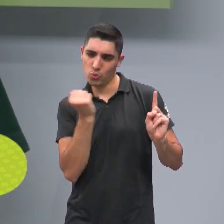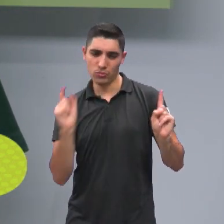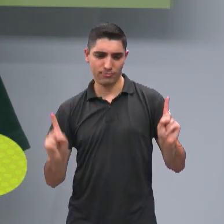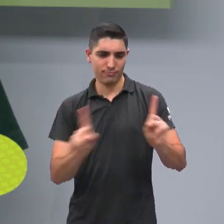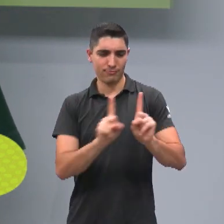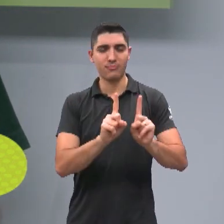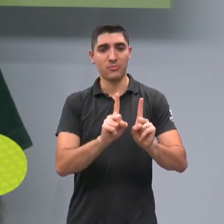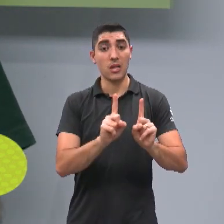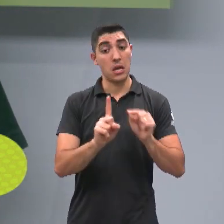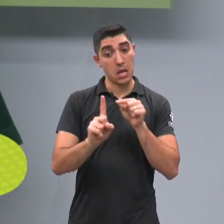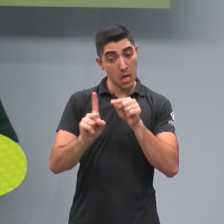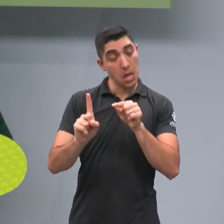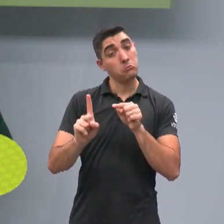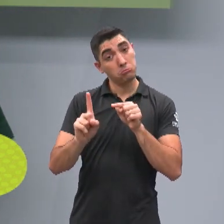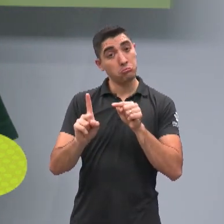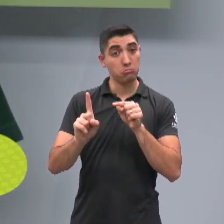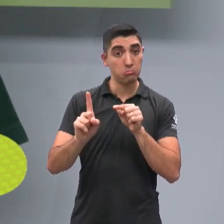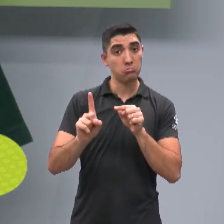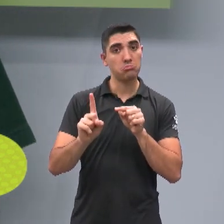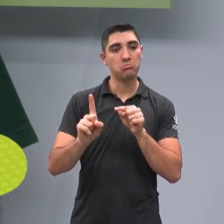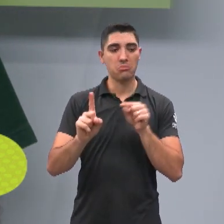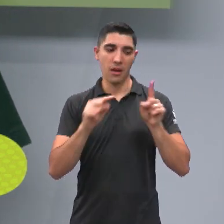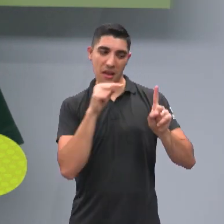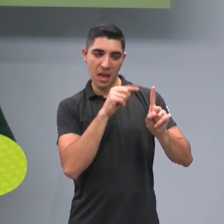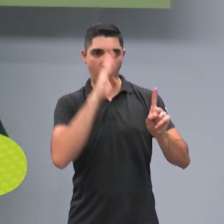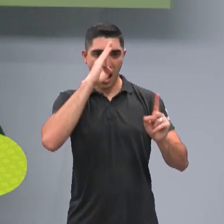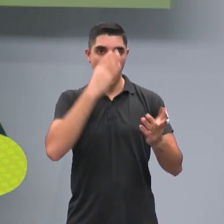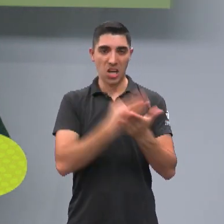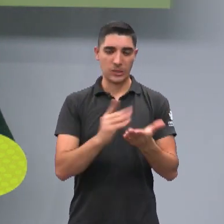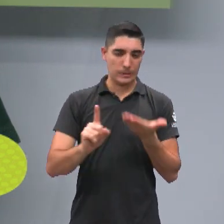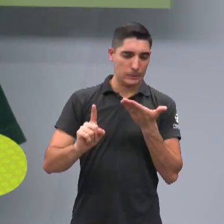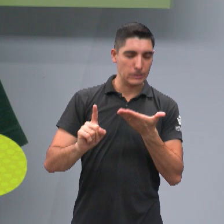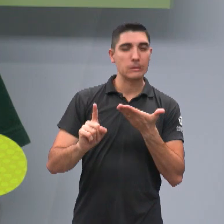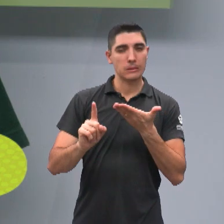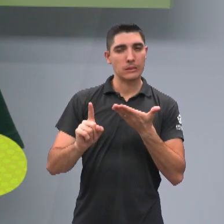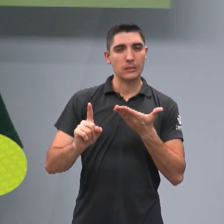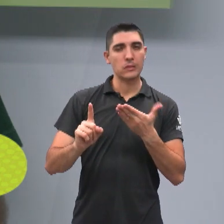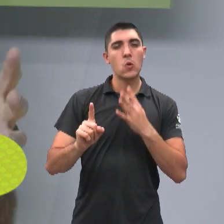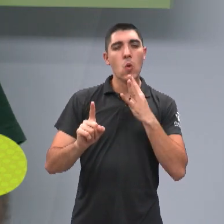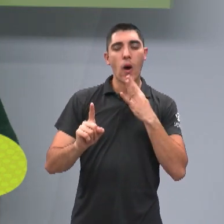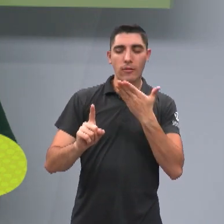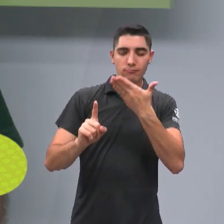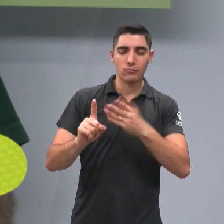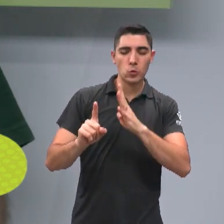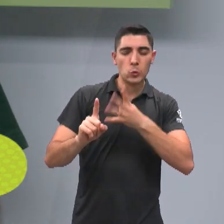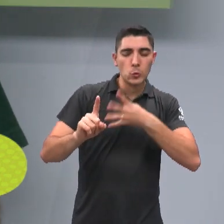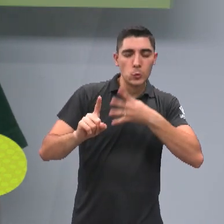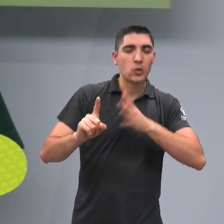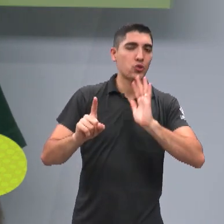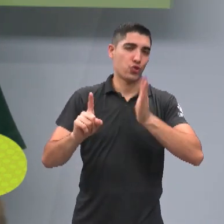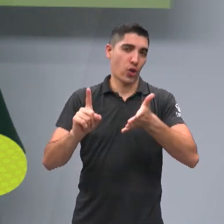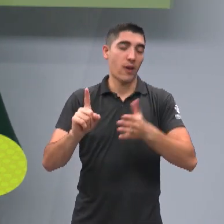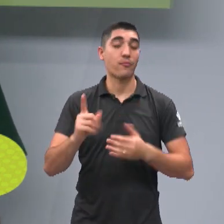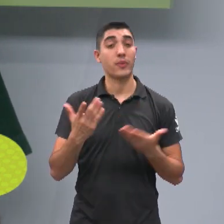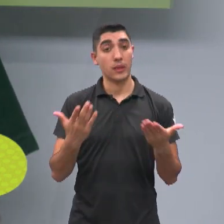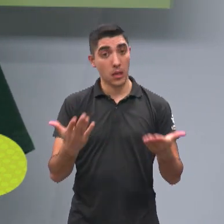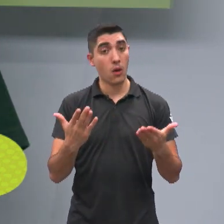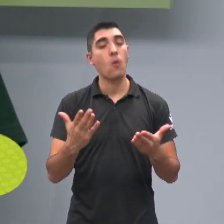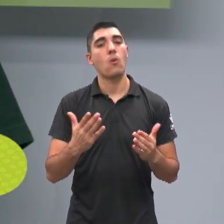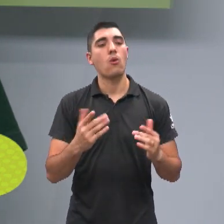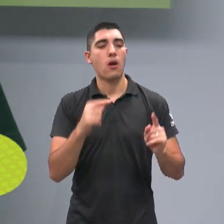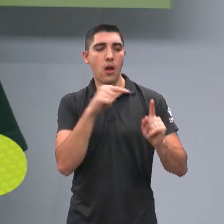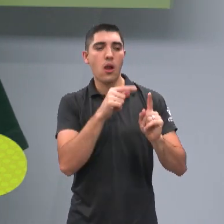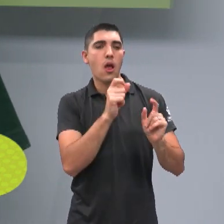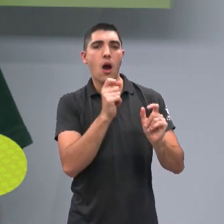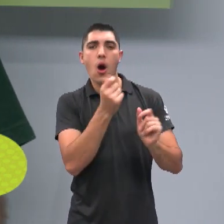de ser também um homem de confiança do treinador, ele que já trouxe algumas peças que já trabalharam com ele, ou seja,